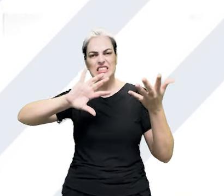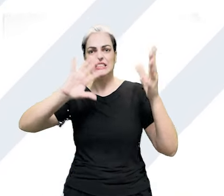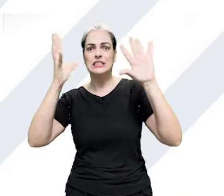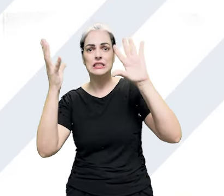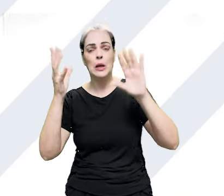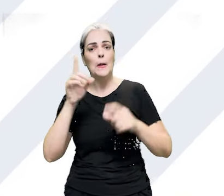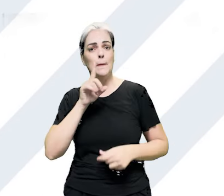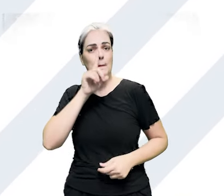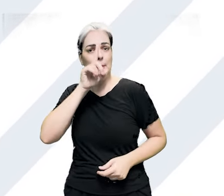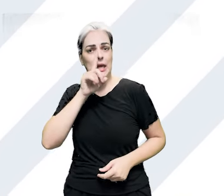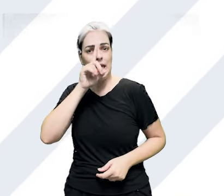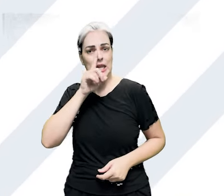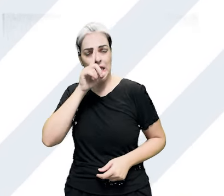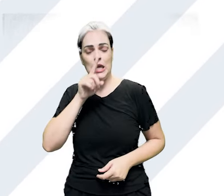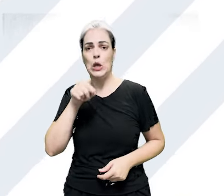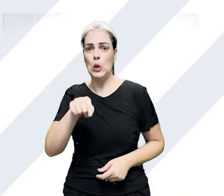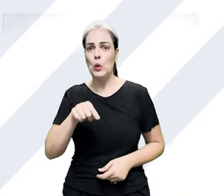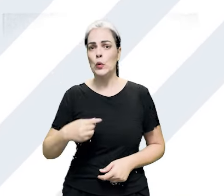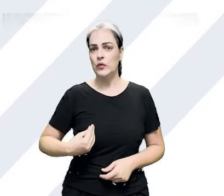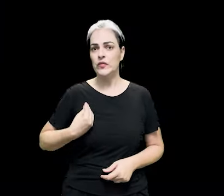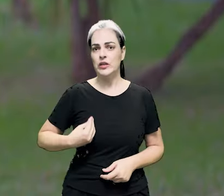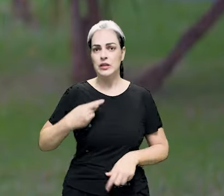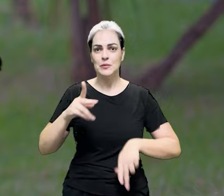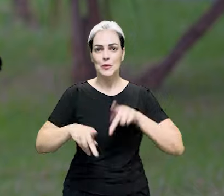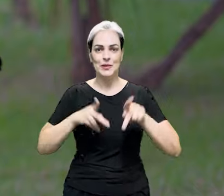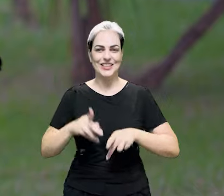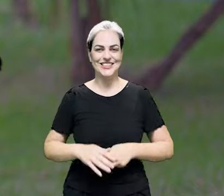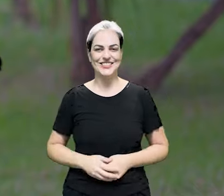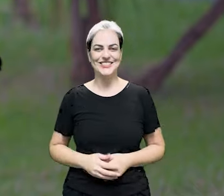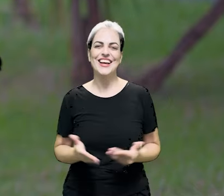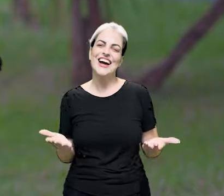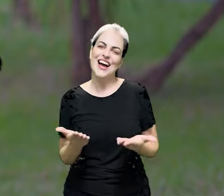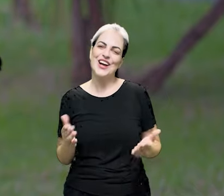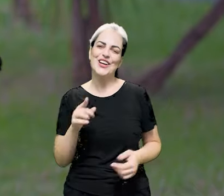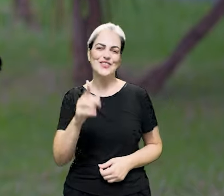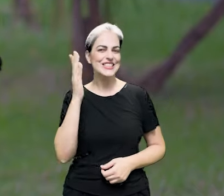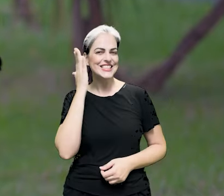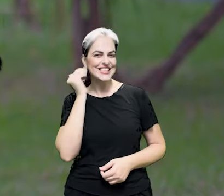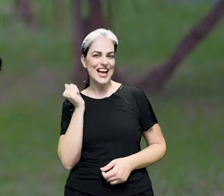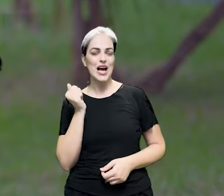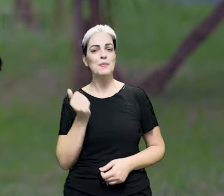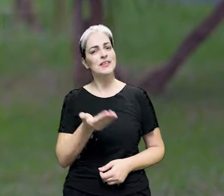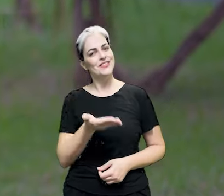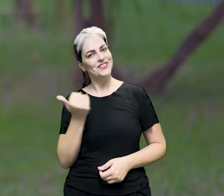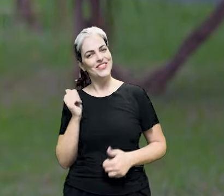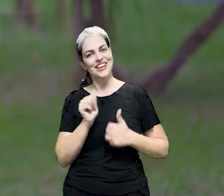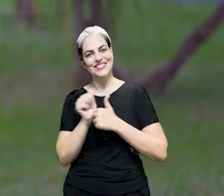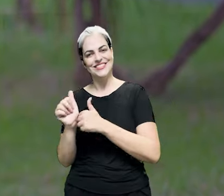de desastres com potencial de risco à população. Agora que você já sabe como se cadastrar,